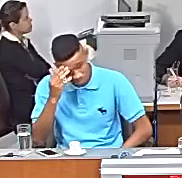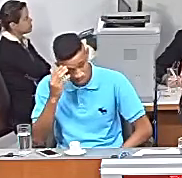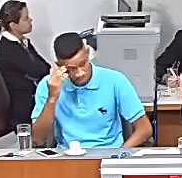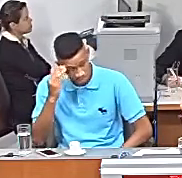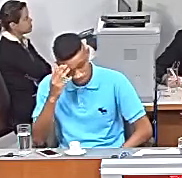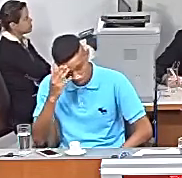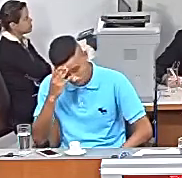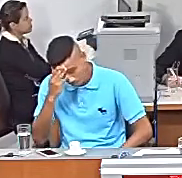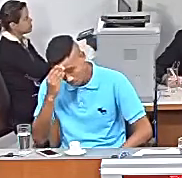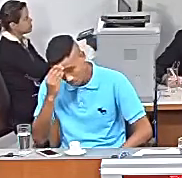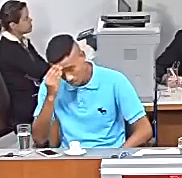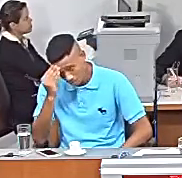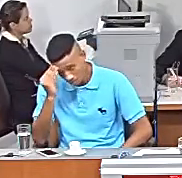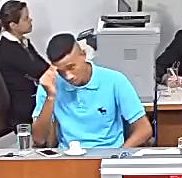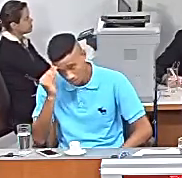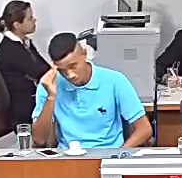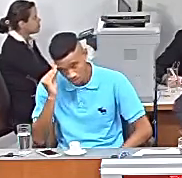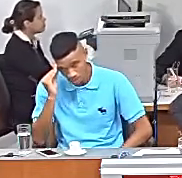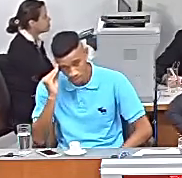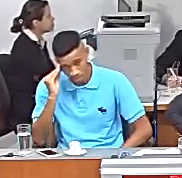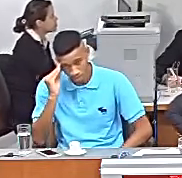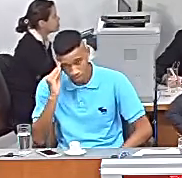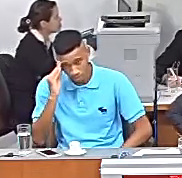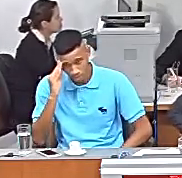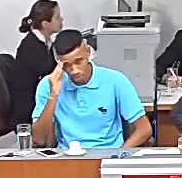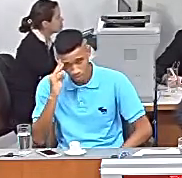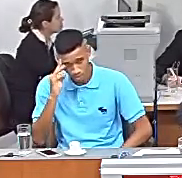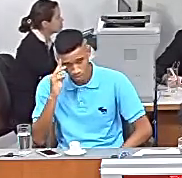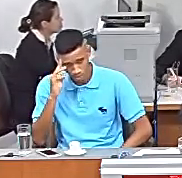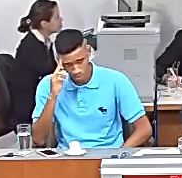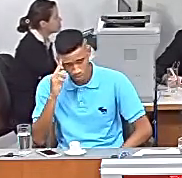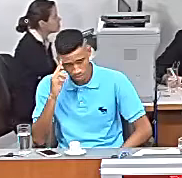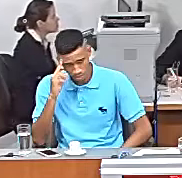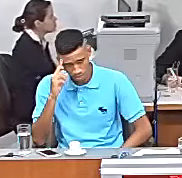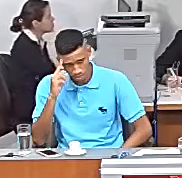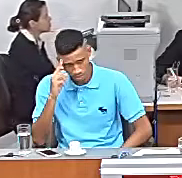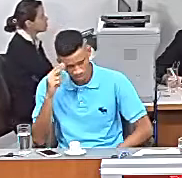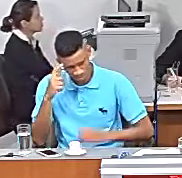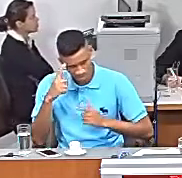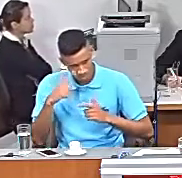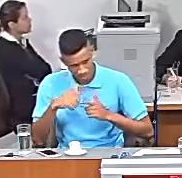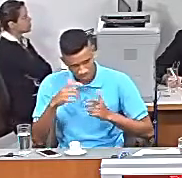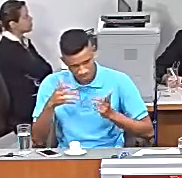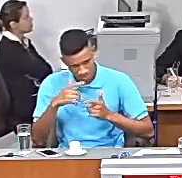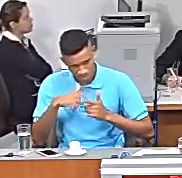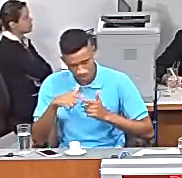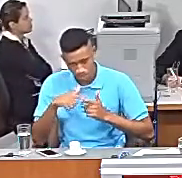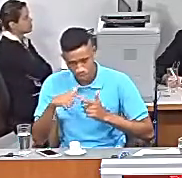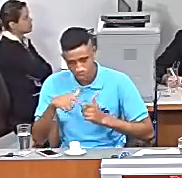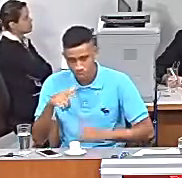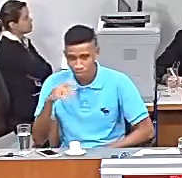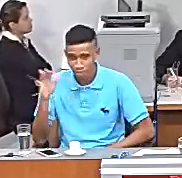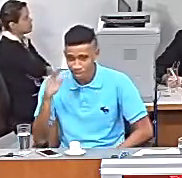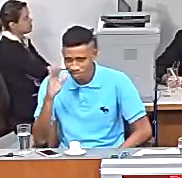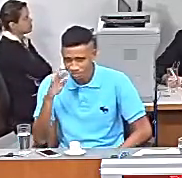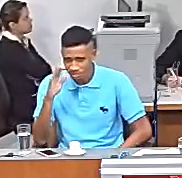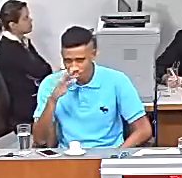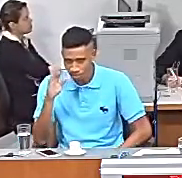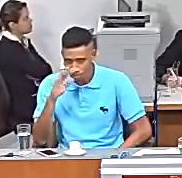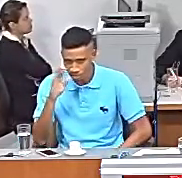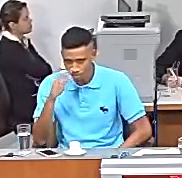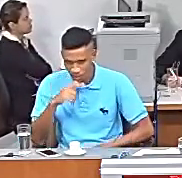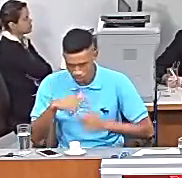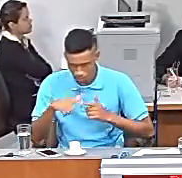eu volto os trabalhos para a mesa diretora. Vamos ouvir a Inilza, presidente da Associação dos Surdos de Itabira.